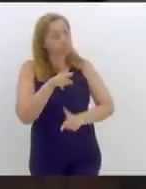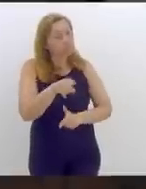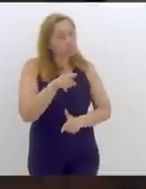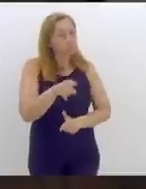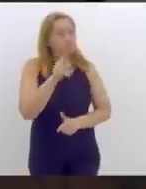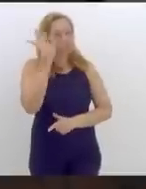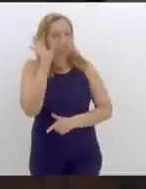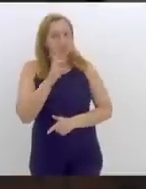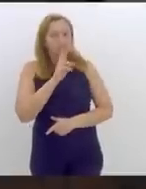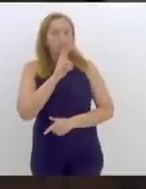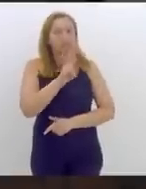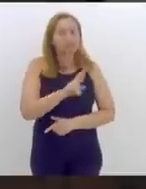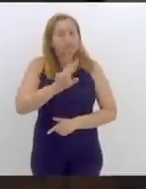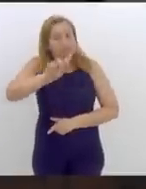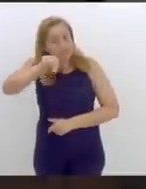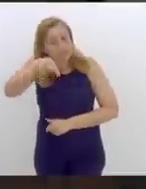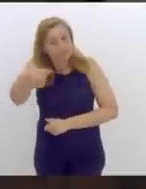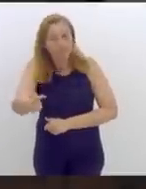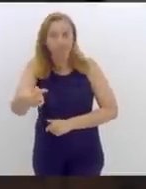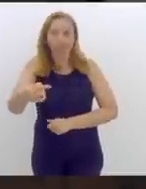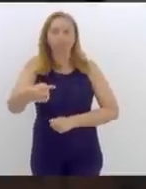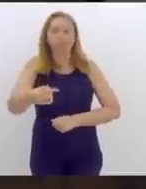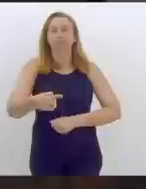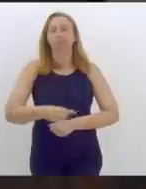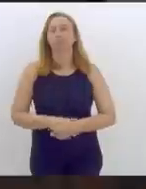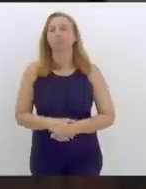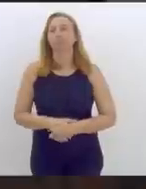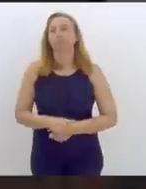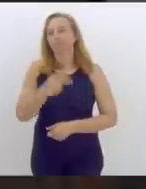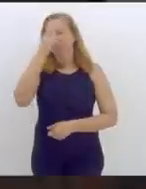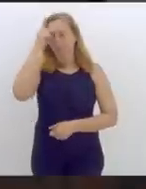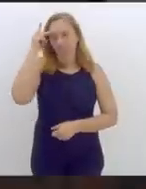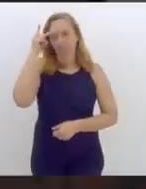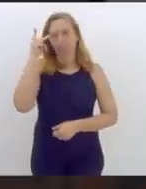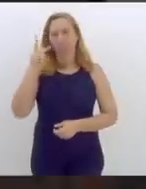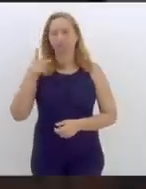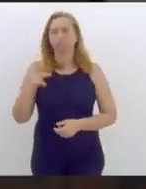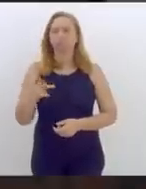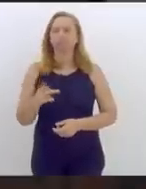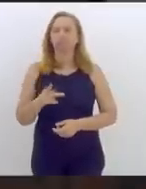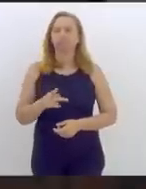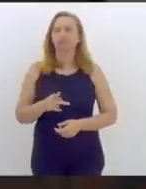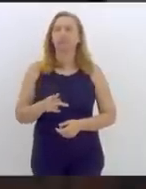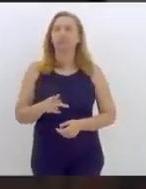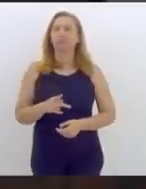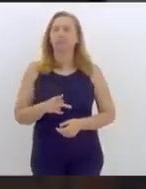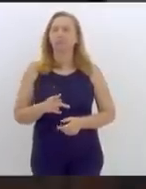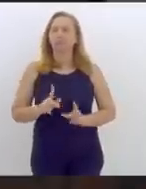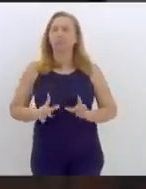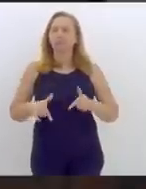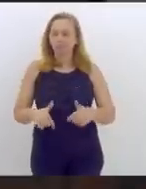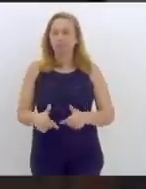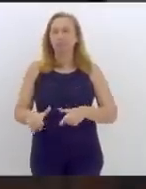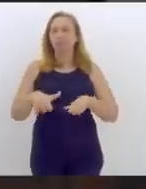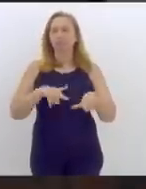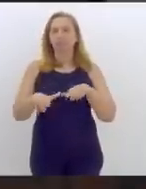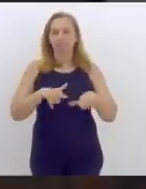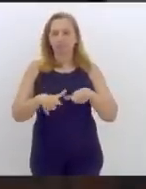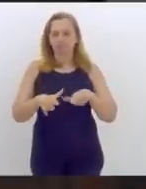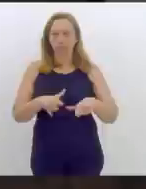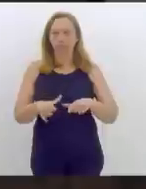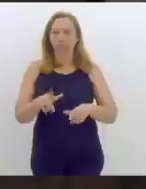nos dar uma resposta posteriormente as pessoas vão pegar e vão nós vamos pegar e vamos trabalhar vamos buscar